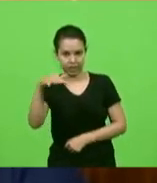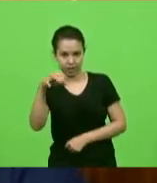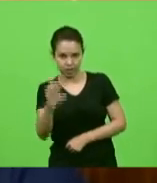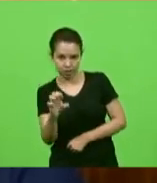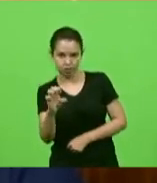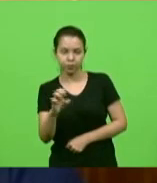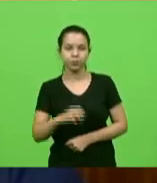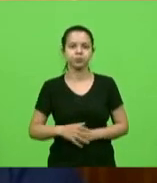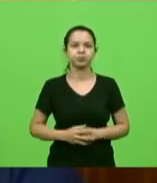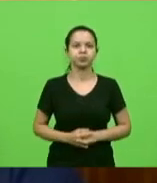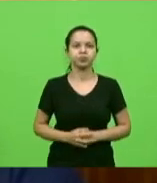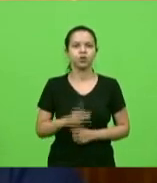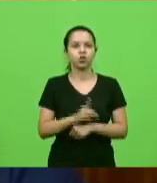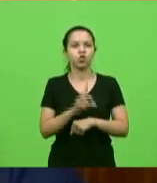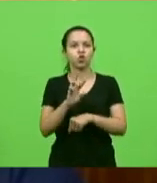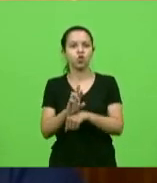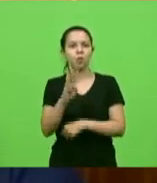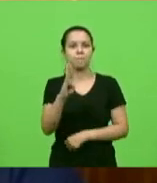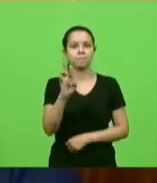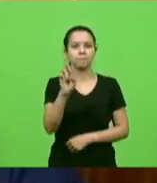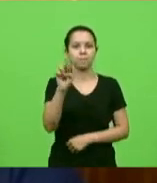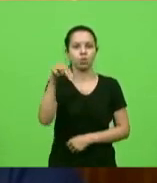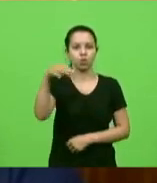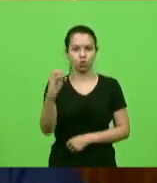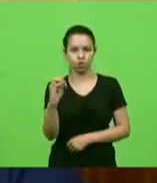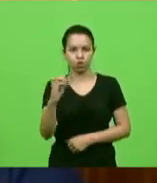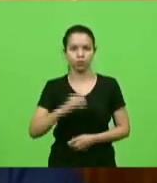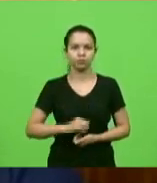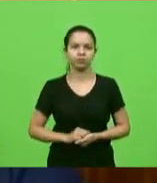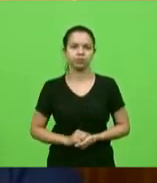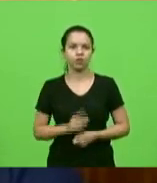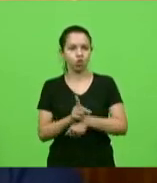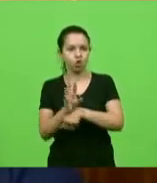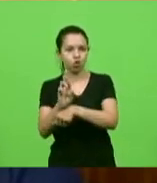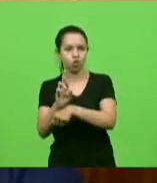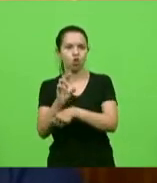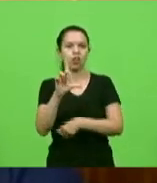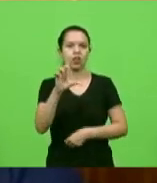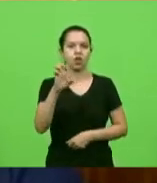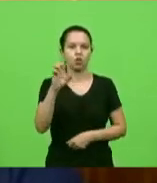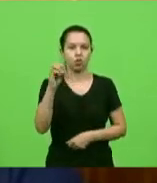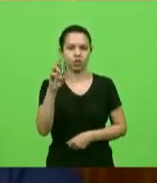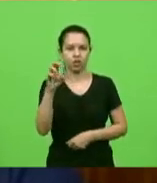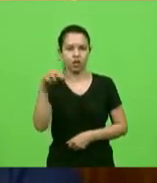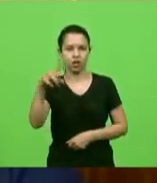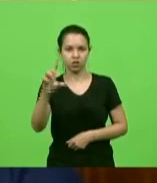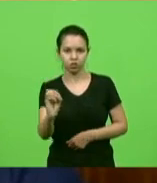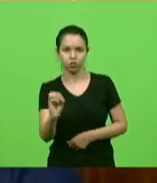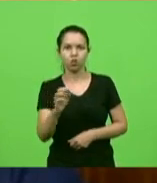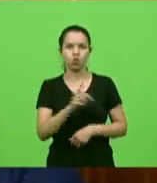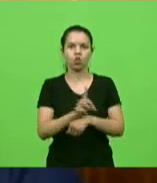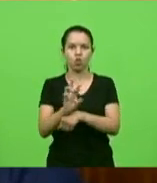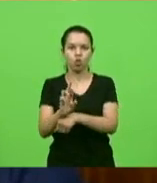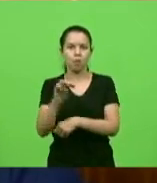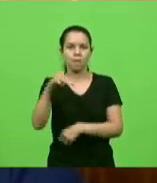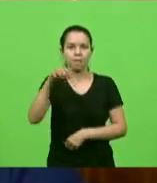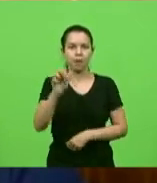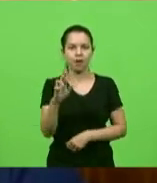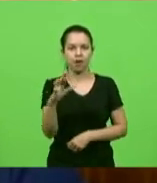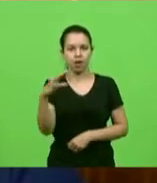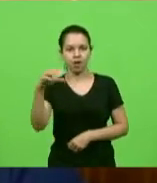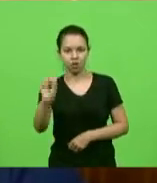Beckhauser Borchardt, o doutor Bruno de Oliveira Carreirão, o doutor Leonardo Borchardt, o doutor